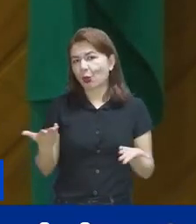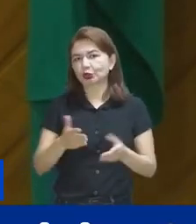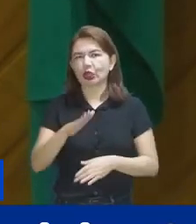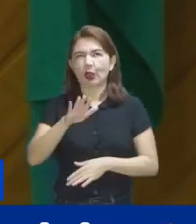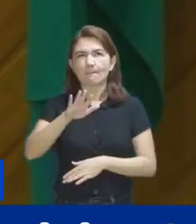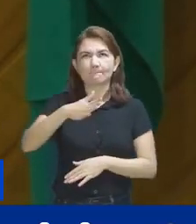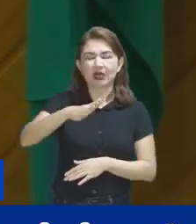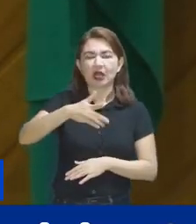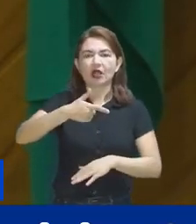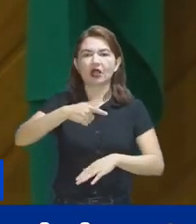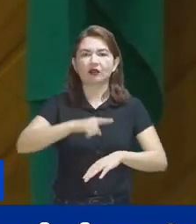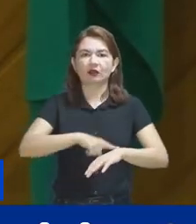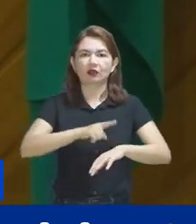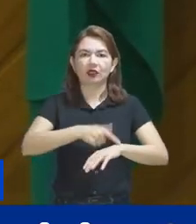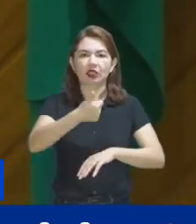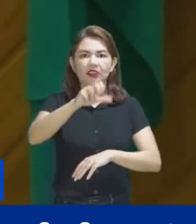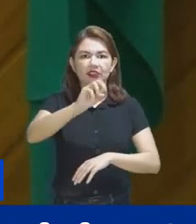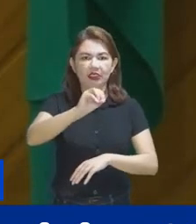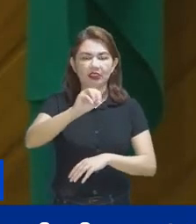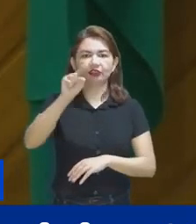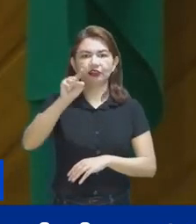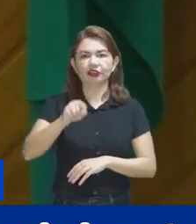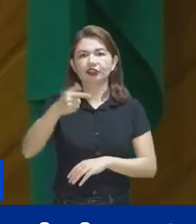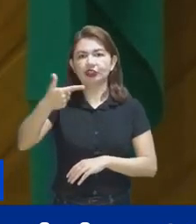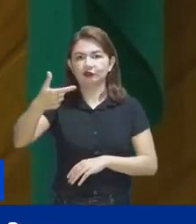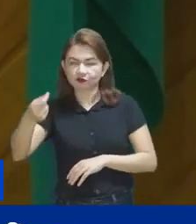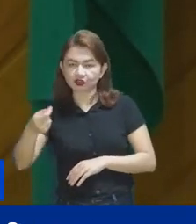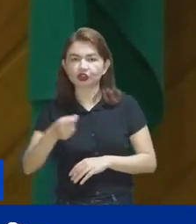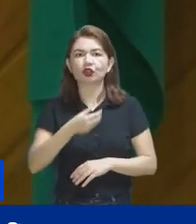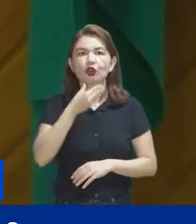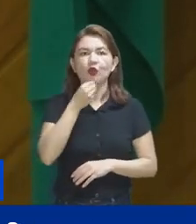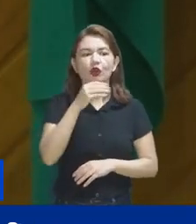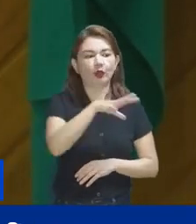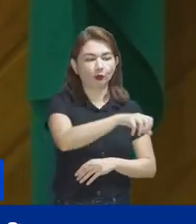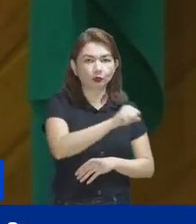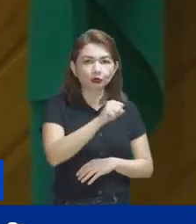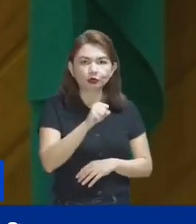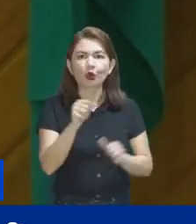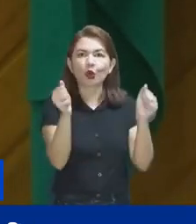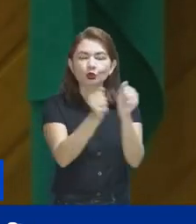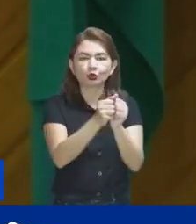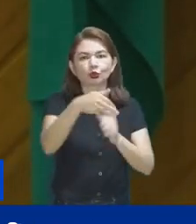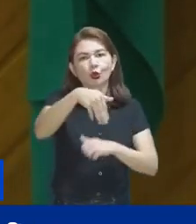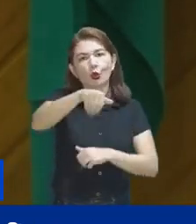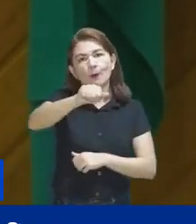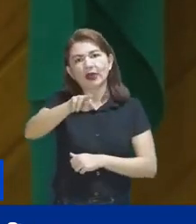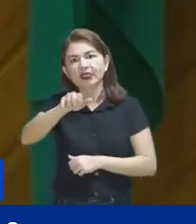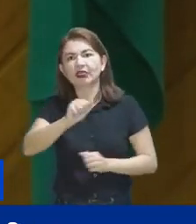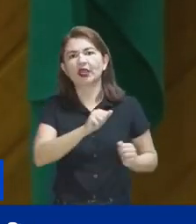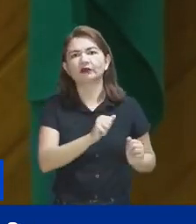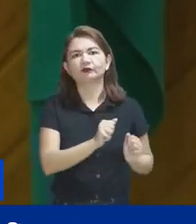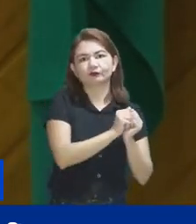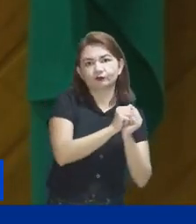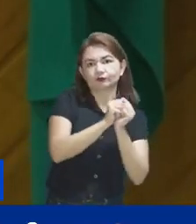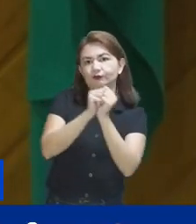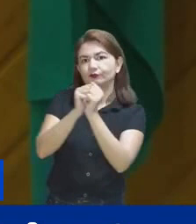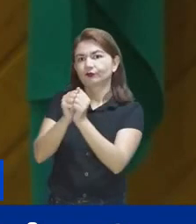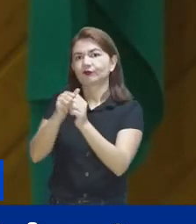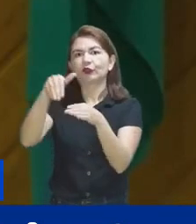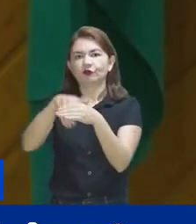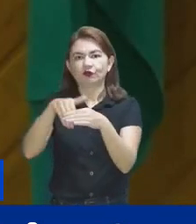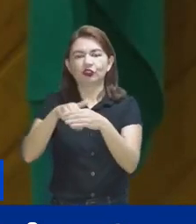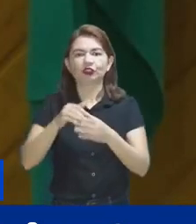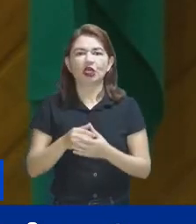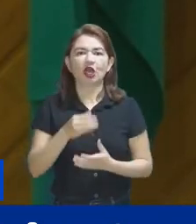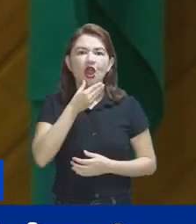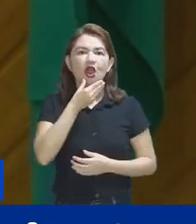das 10h20, um homem passou na casa da depoente e buscou, juntamente com dona Maria, para ir e voltar. Que o homem